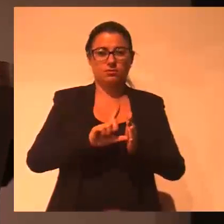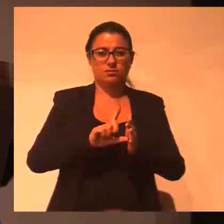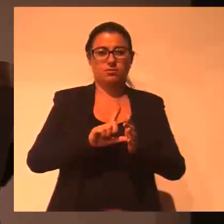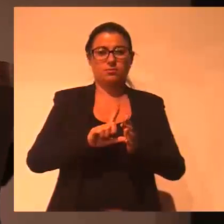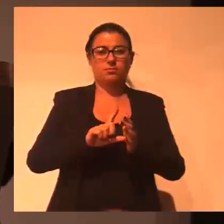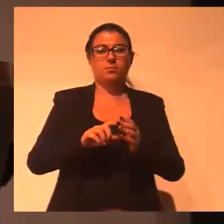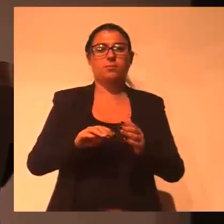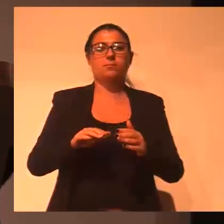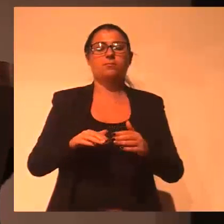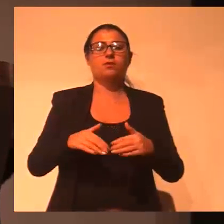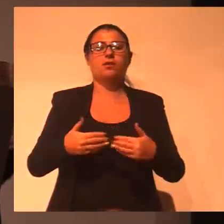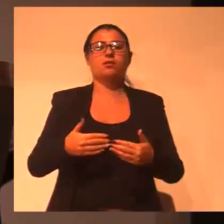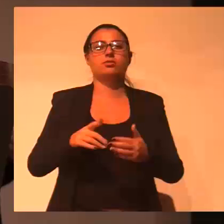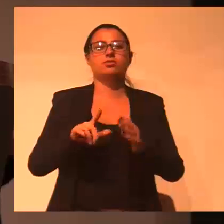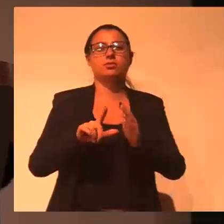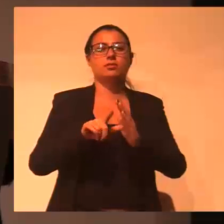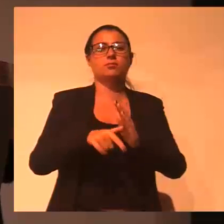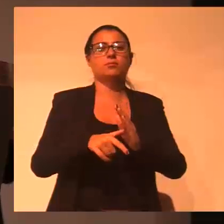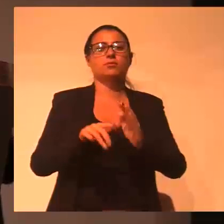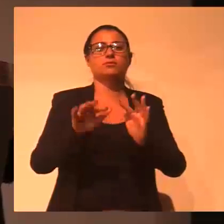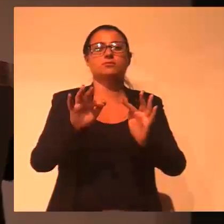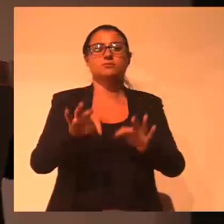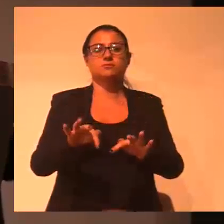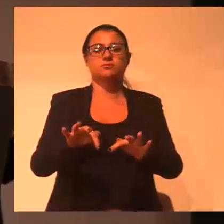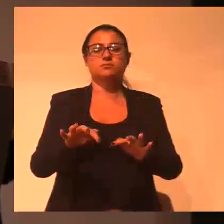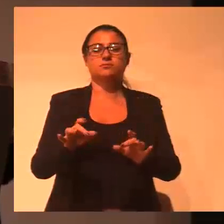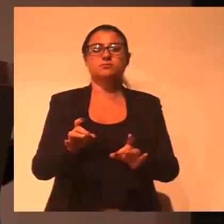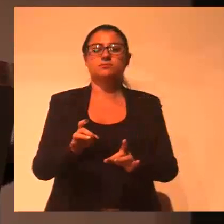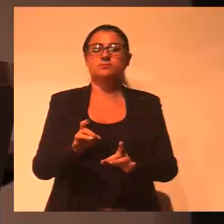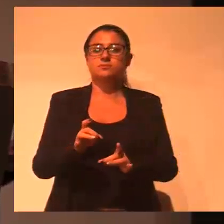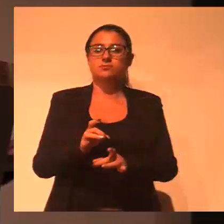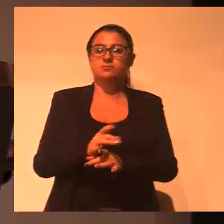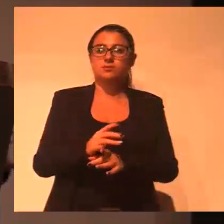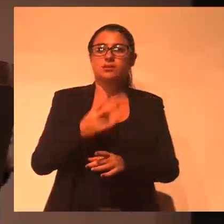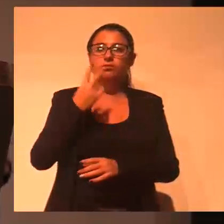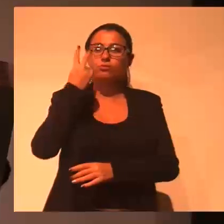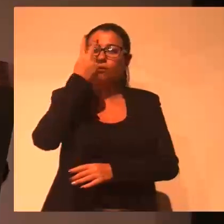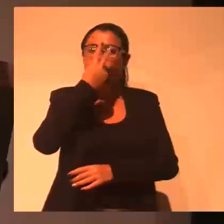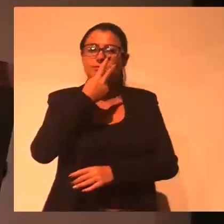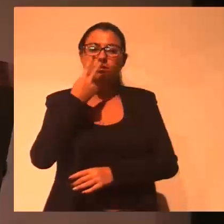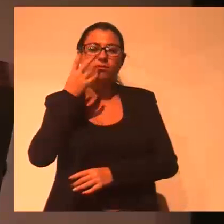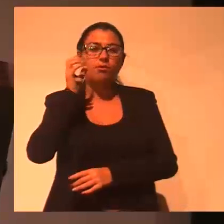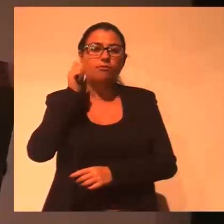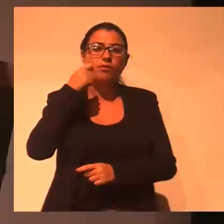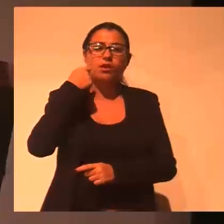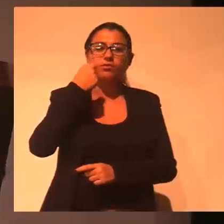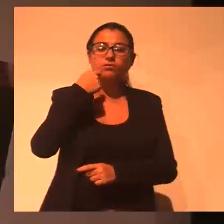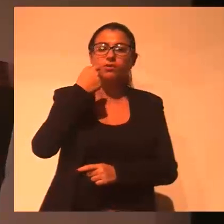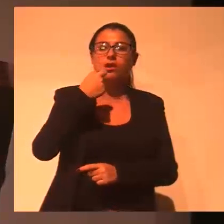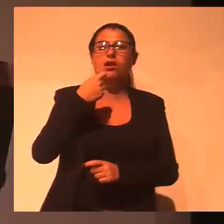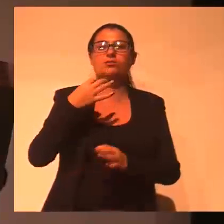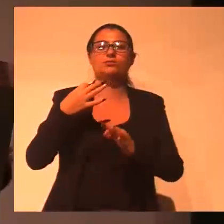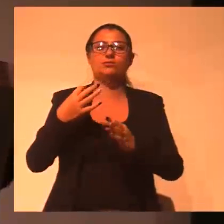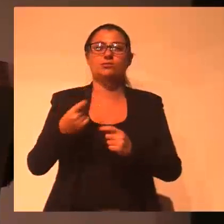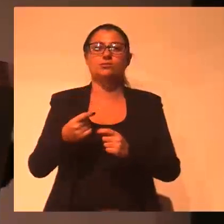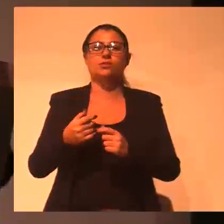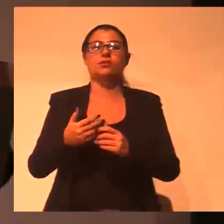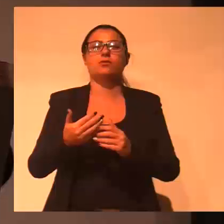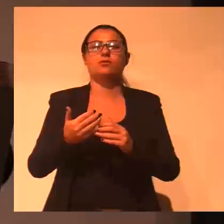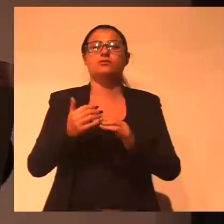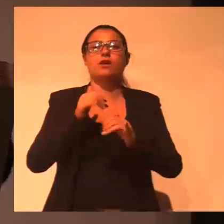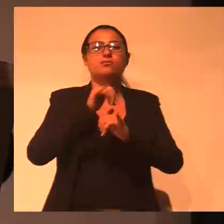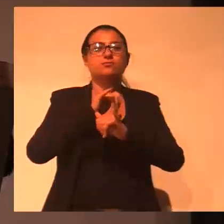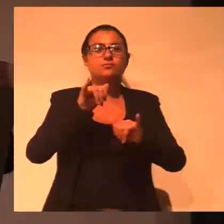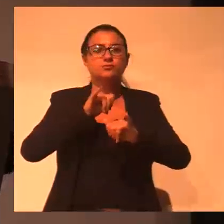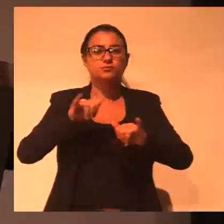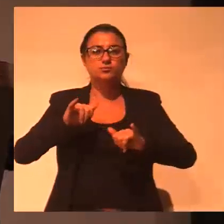a gente agendar a defesa final, que aí ele tem 2 horas para ser ouvido, advogados e tudo mais. Mas nós vamos comunicando, principalmente a